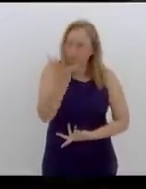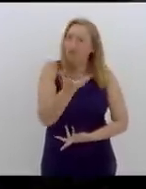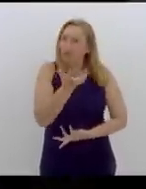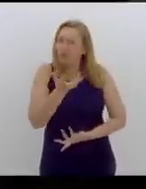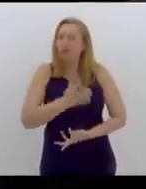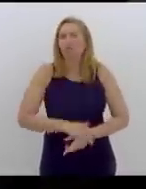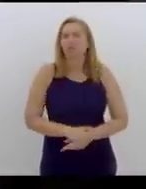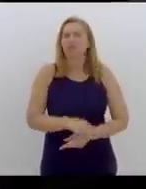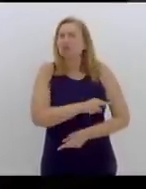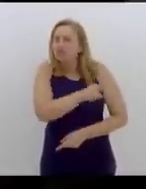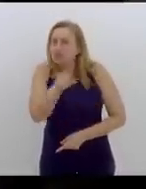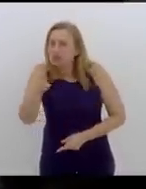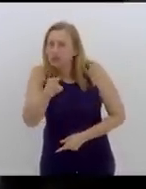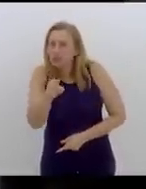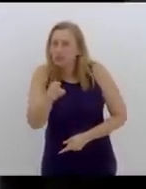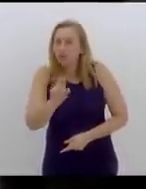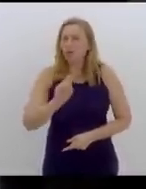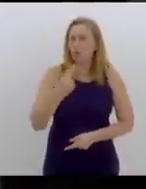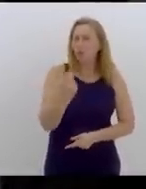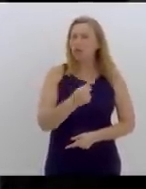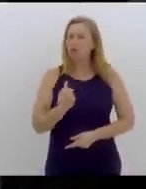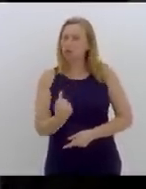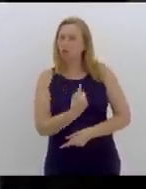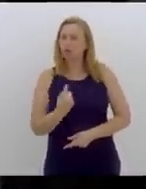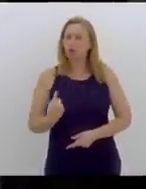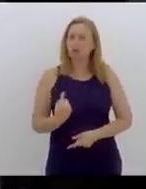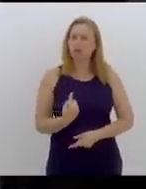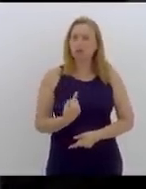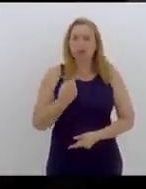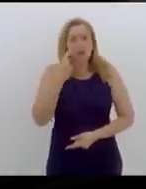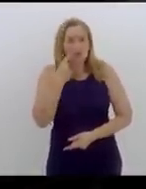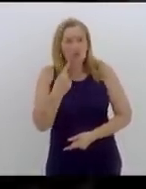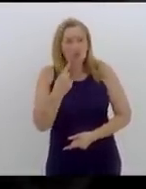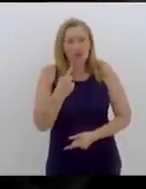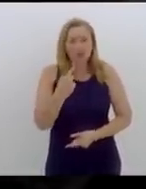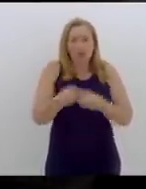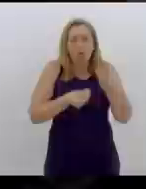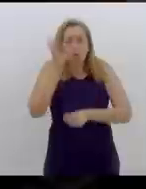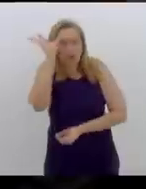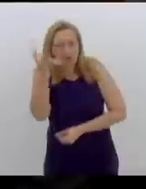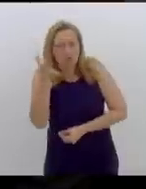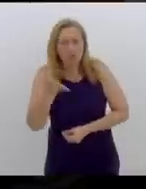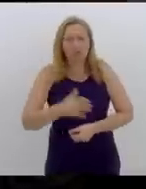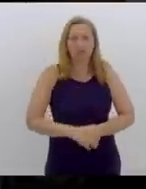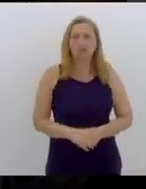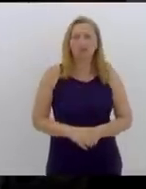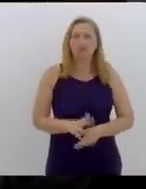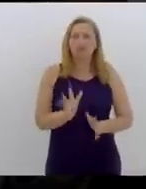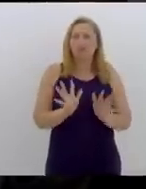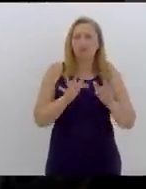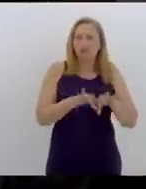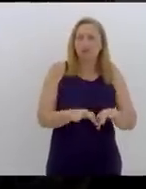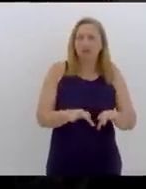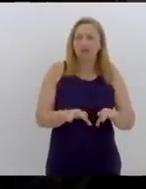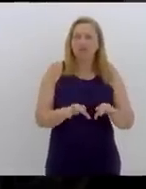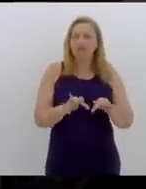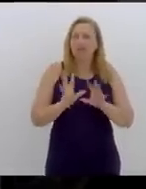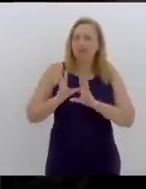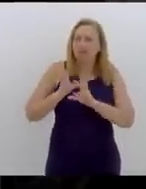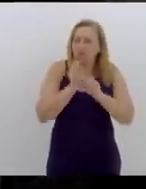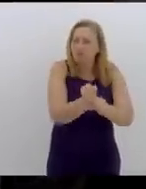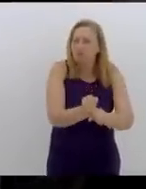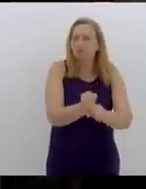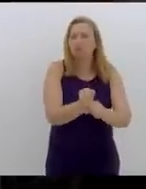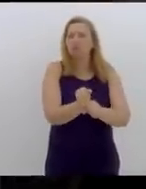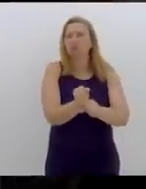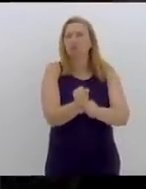de vocês ou da gente ouvir soluções para poder passar para vocês se não for completa lapida ela mas